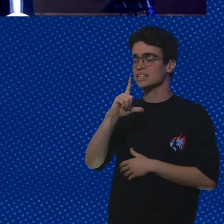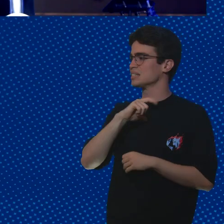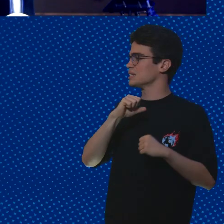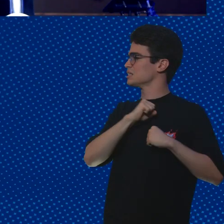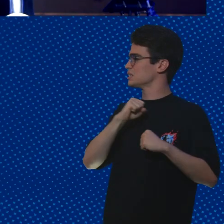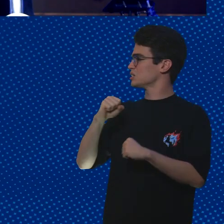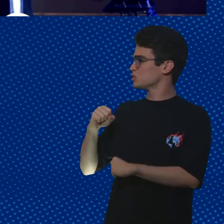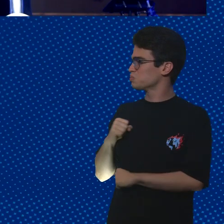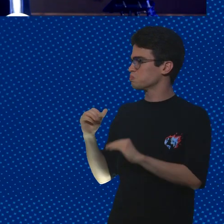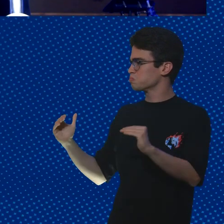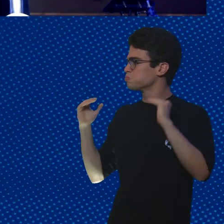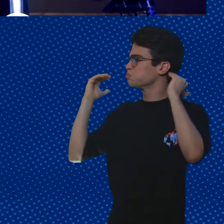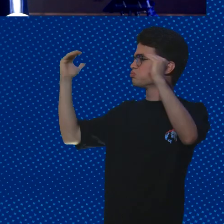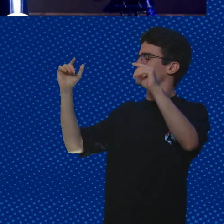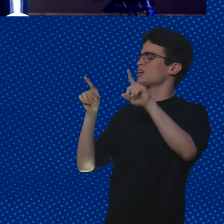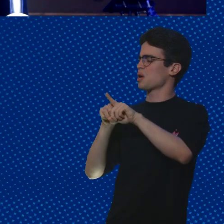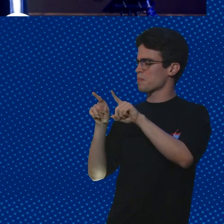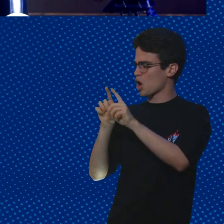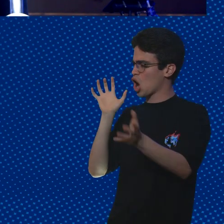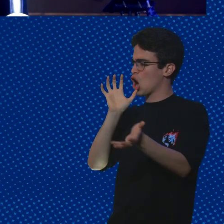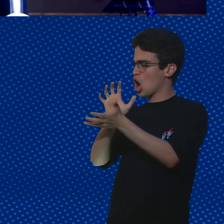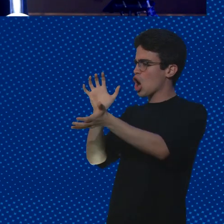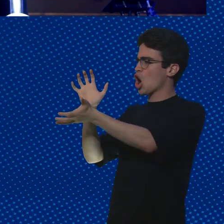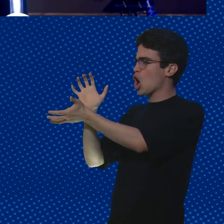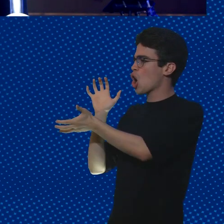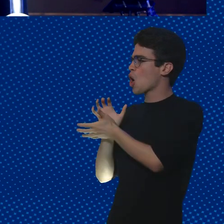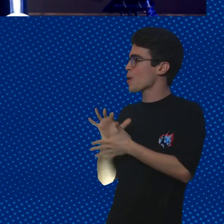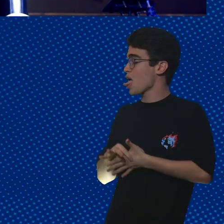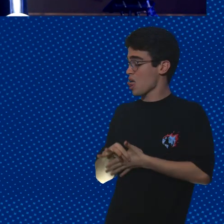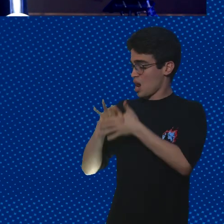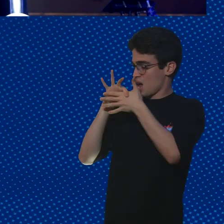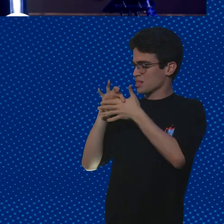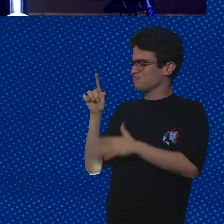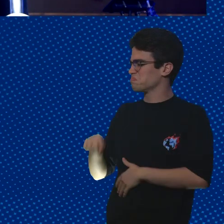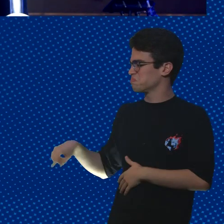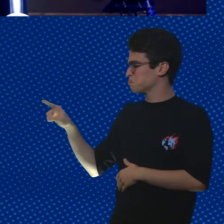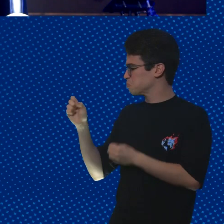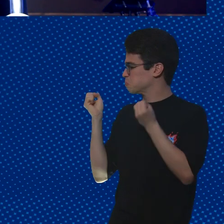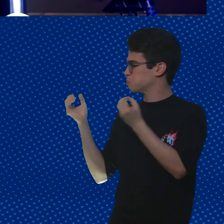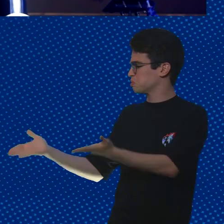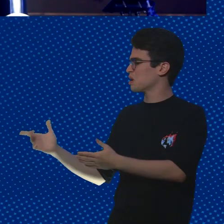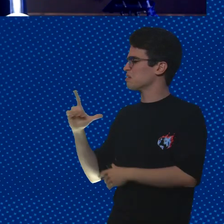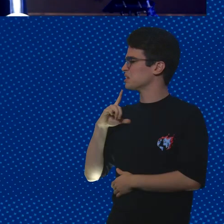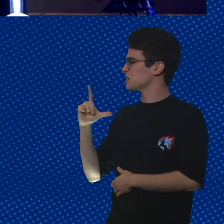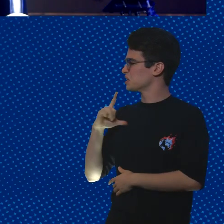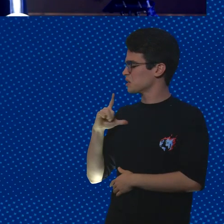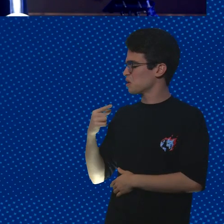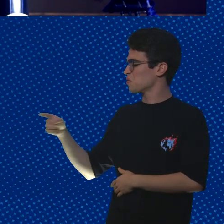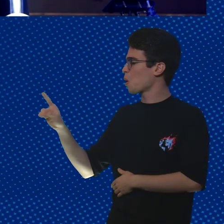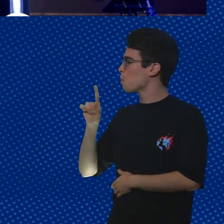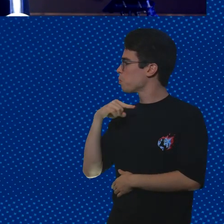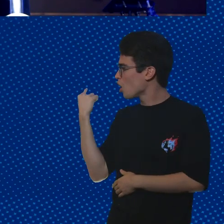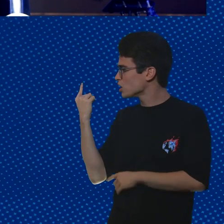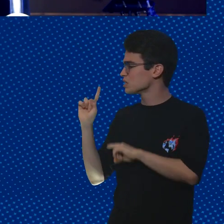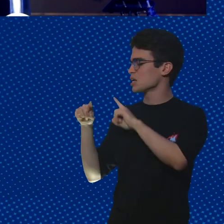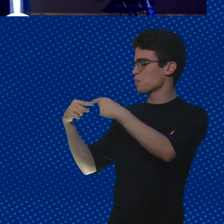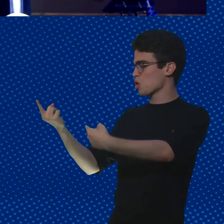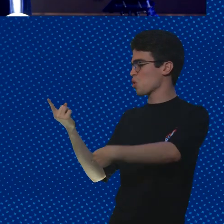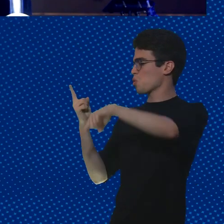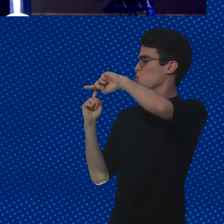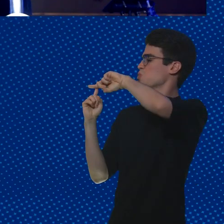e outros líderes religiosos o entregaram para que fosse condenado à morte e o crucificaram.